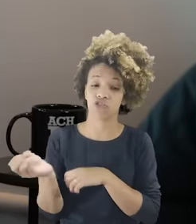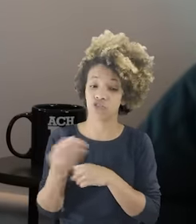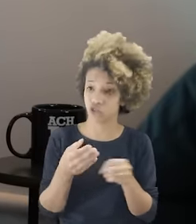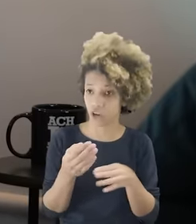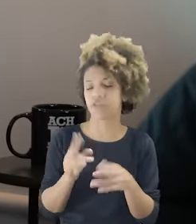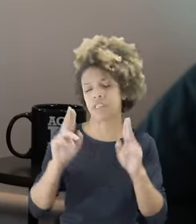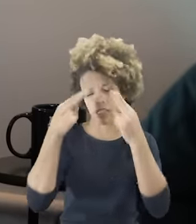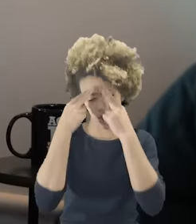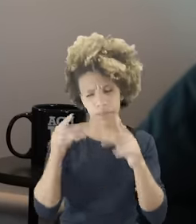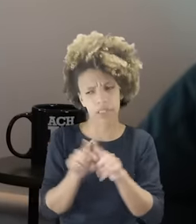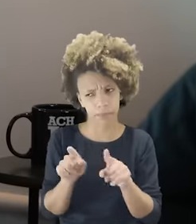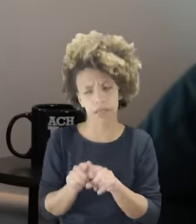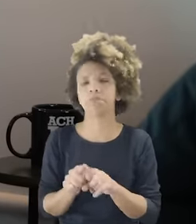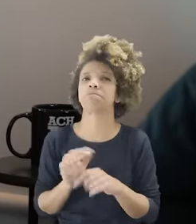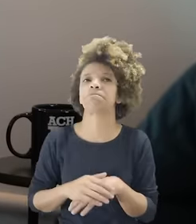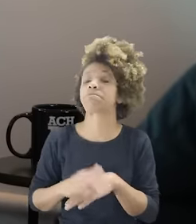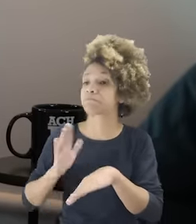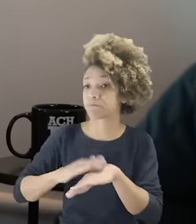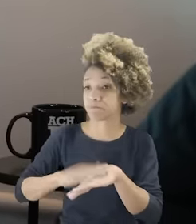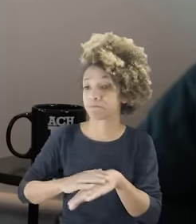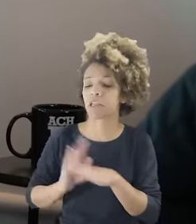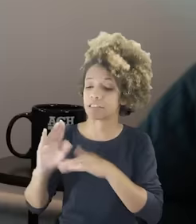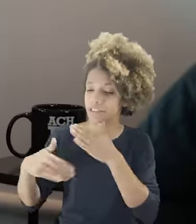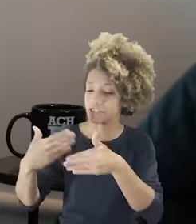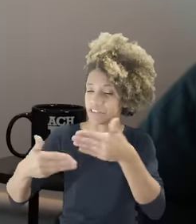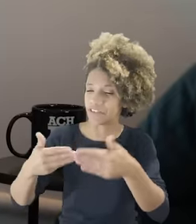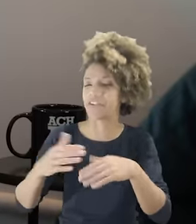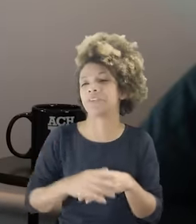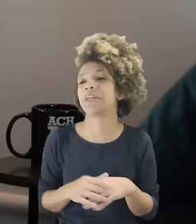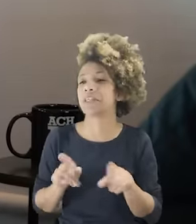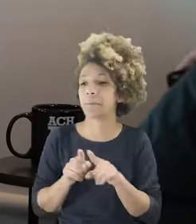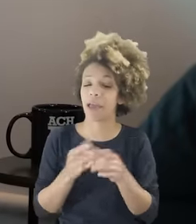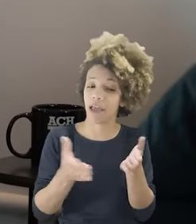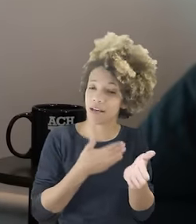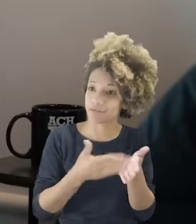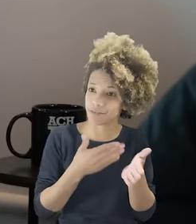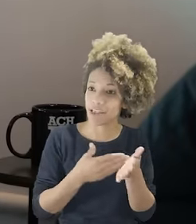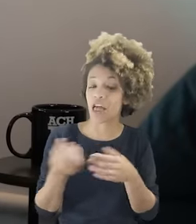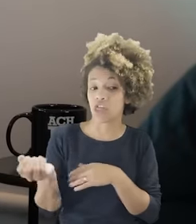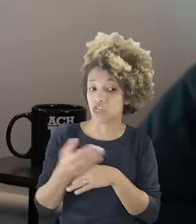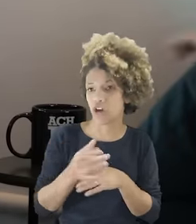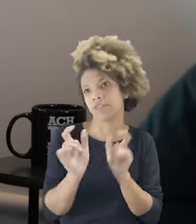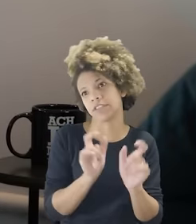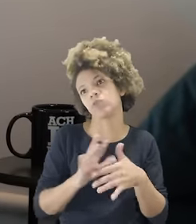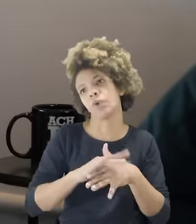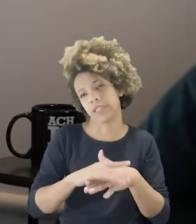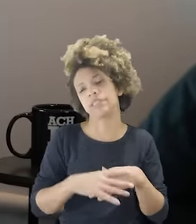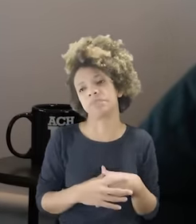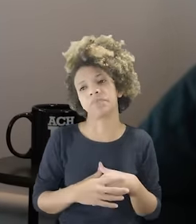mas aleatórias na Estácio e eu fiz eu tô desenvolvendo a cartilha das novas síndromes né